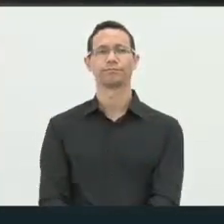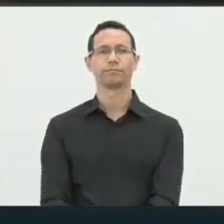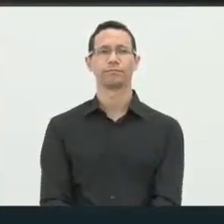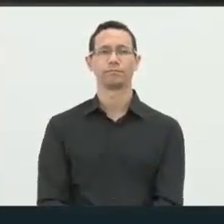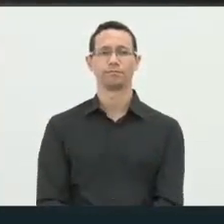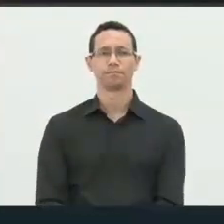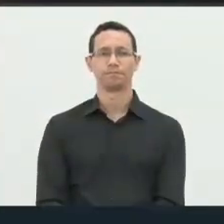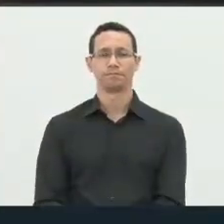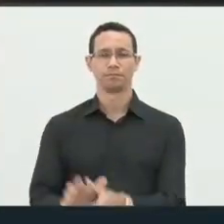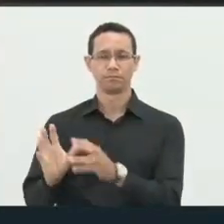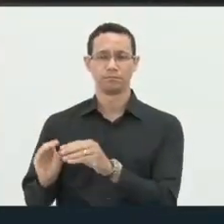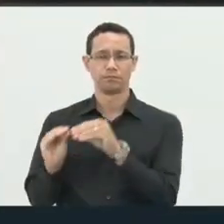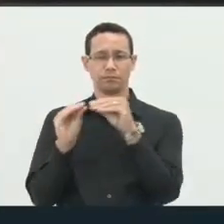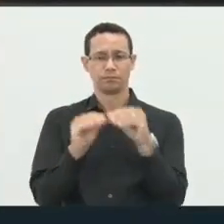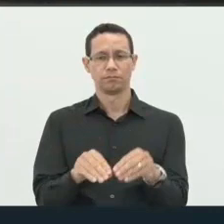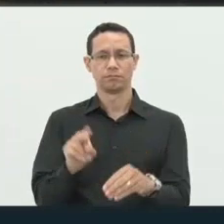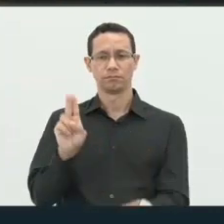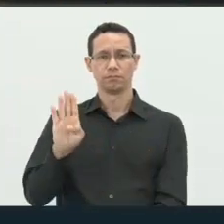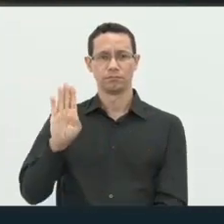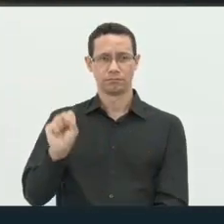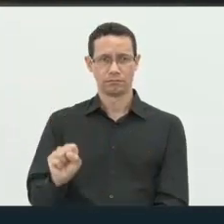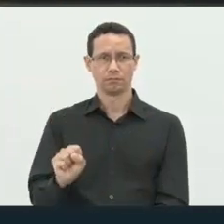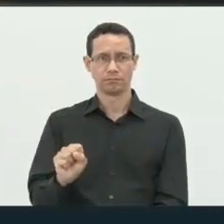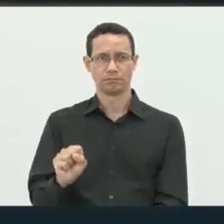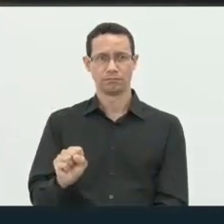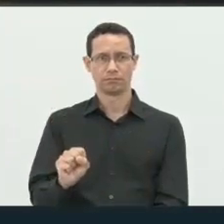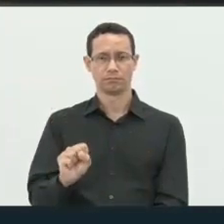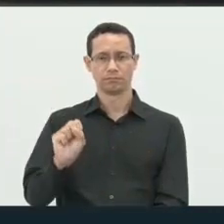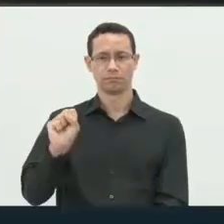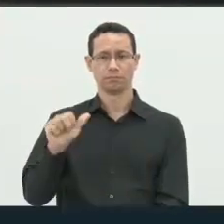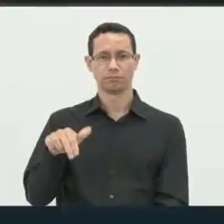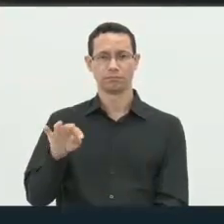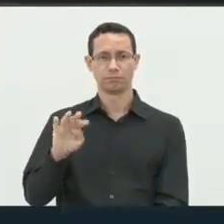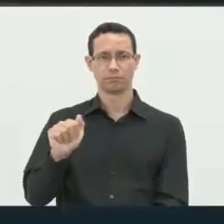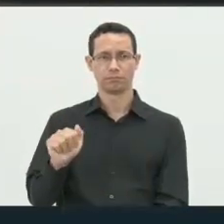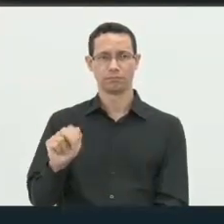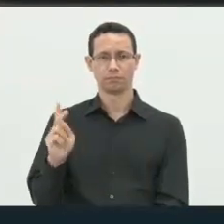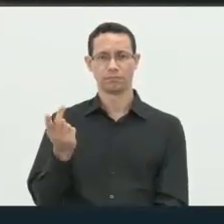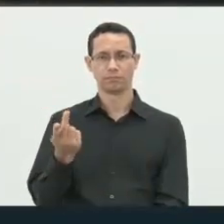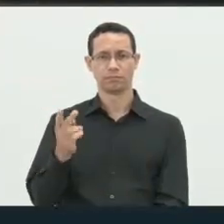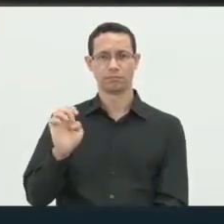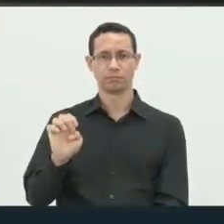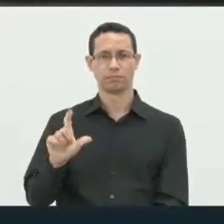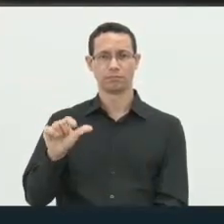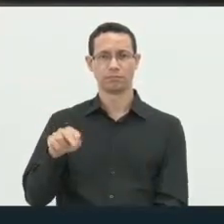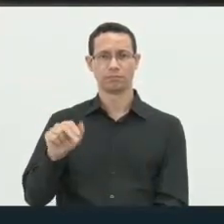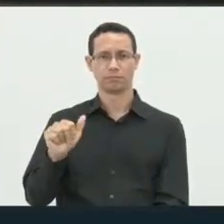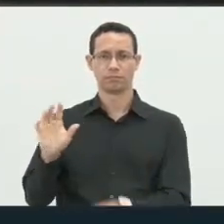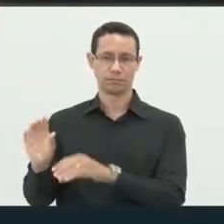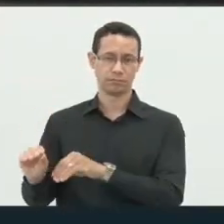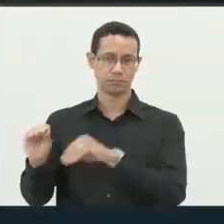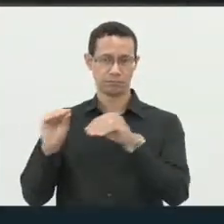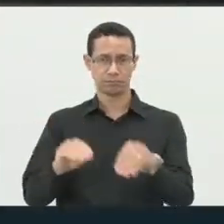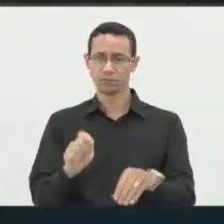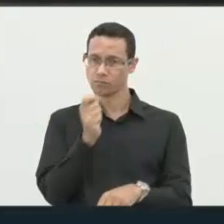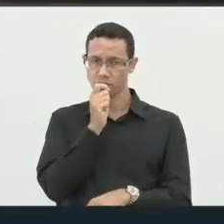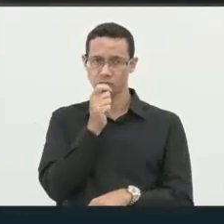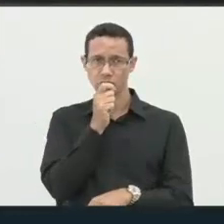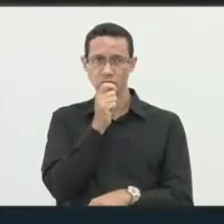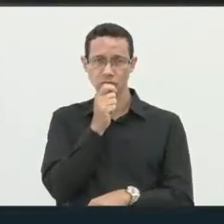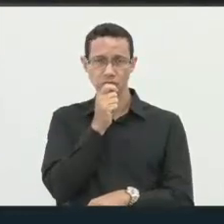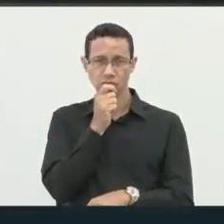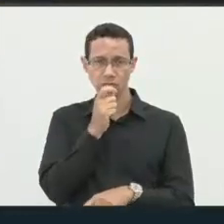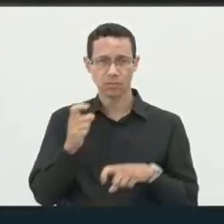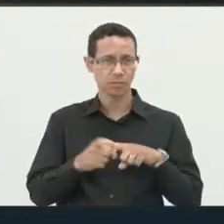transferido ao UBS do Alvorada da Santa Helena para Santana do mundau tá lá sem médico sem